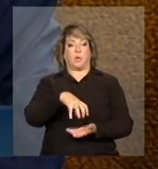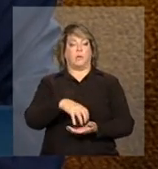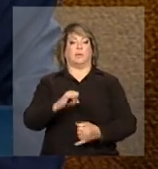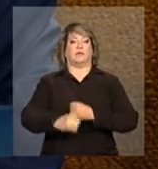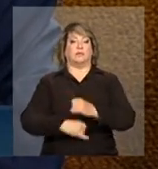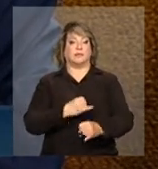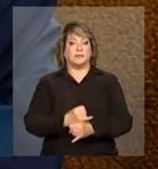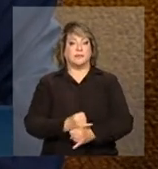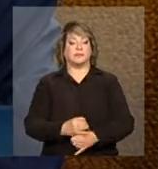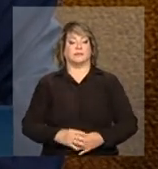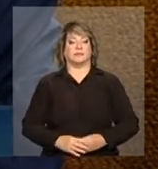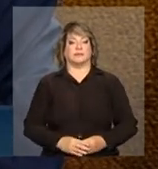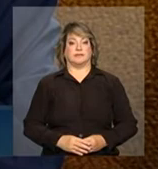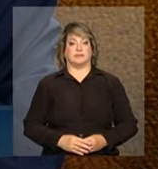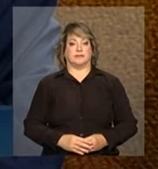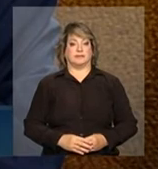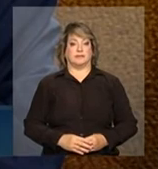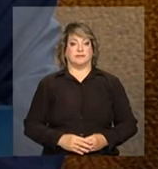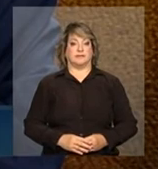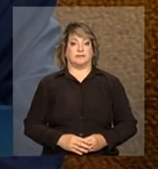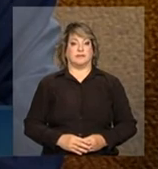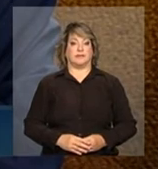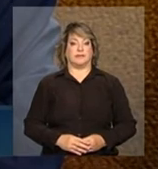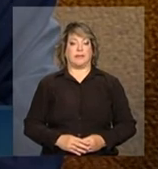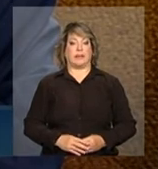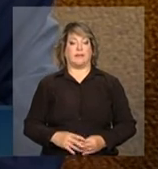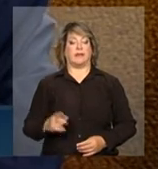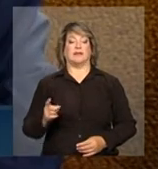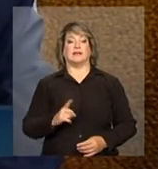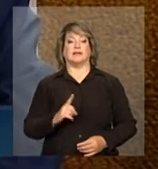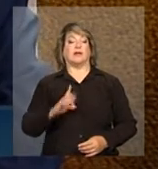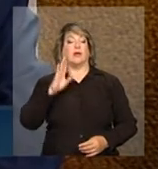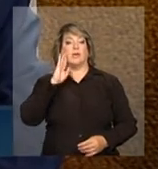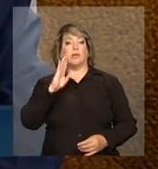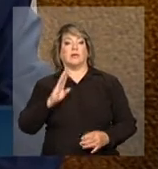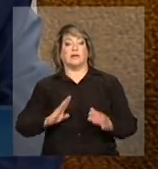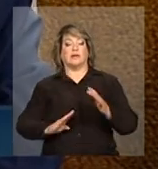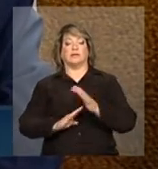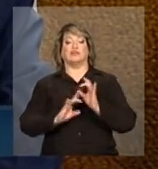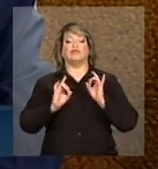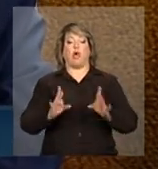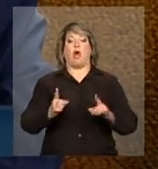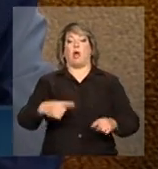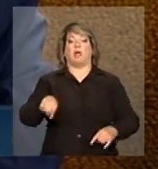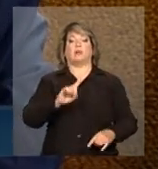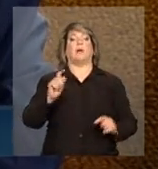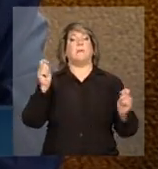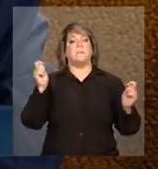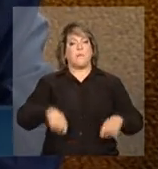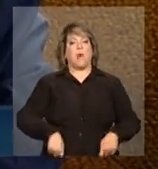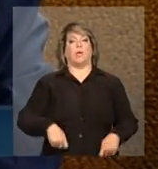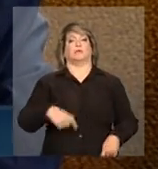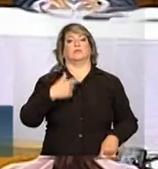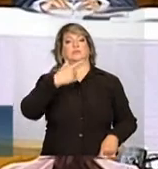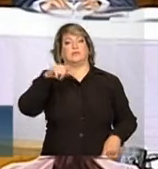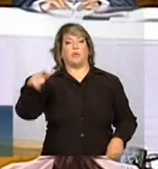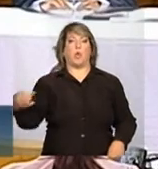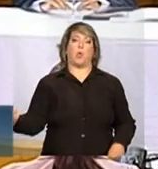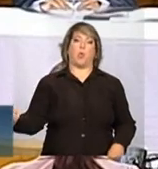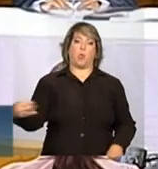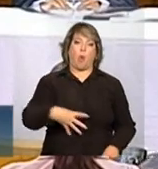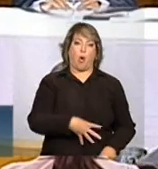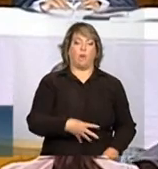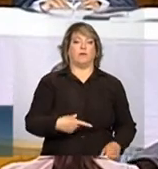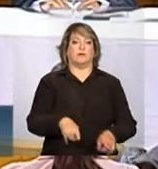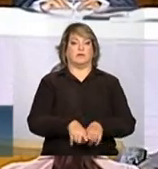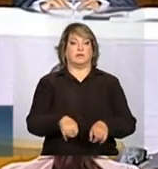né, não necessariamente nos limitarmos a elas, né, podem ser apresentadas